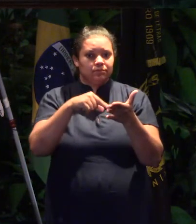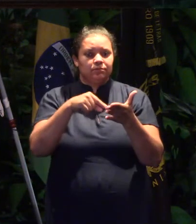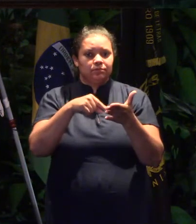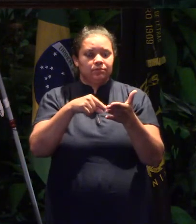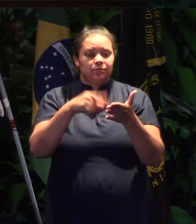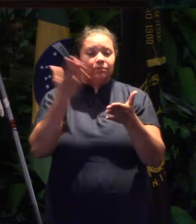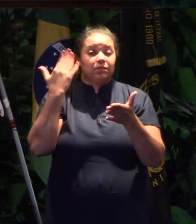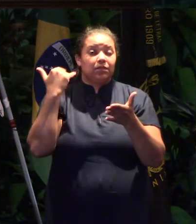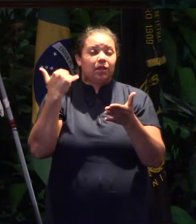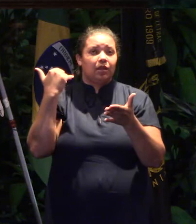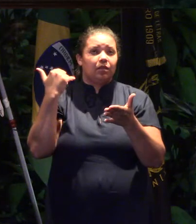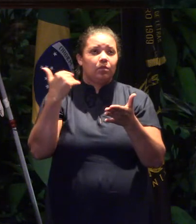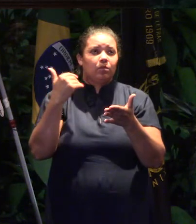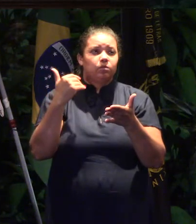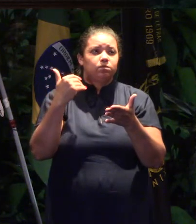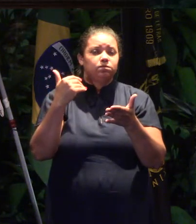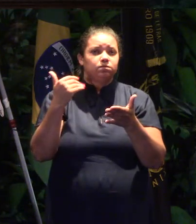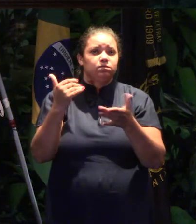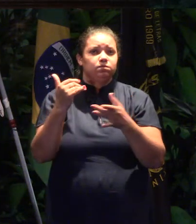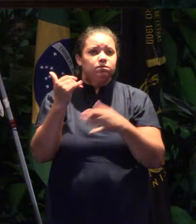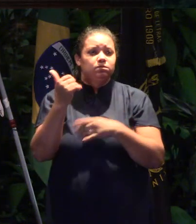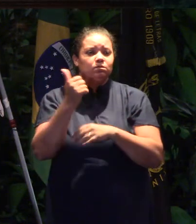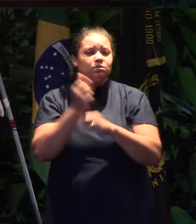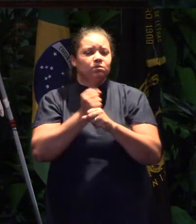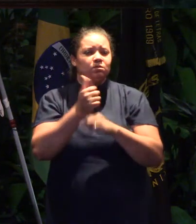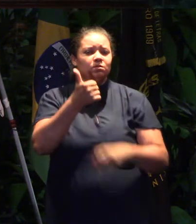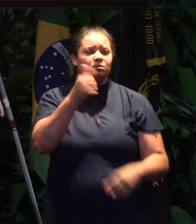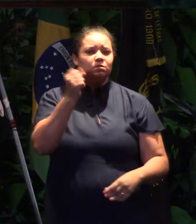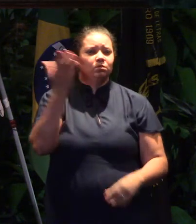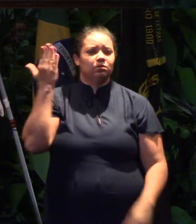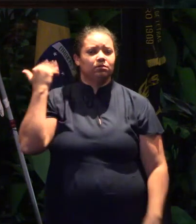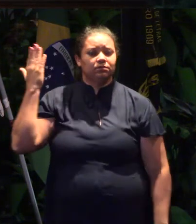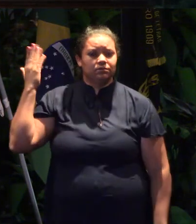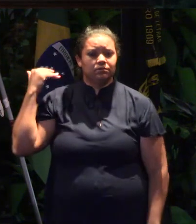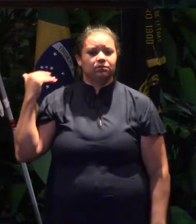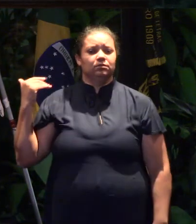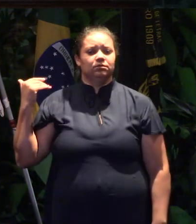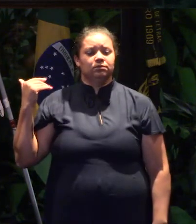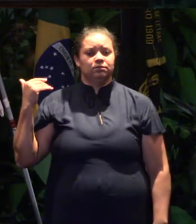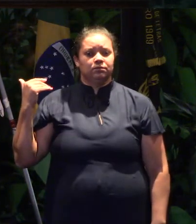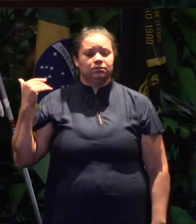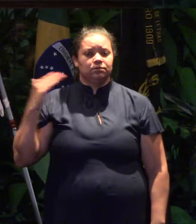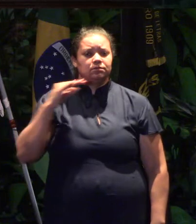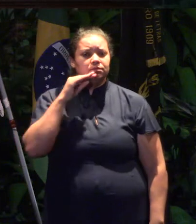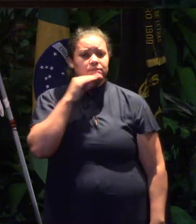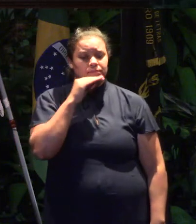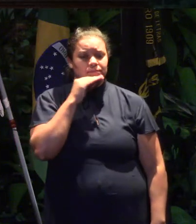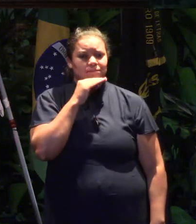no século XVIII ainda, né, um debate muito grande sobre a questão da filosofia da percepção, dos